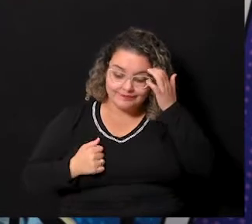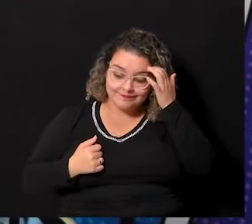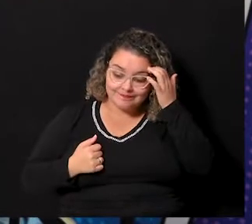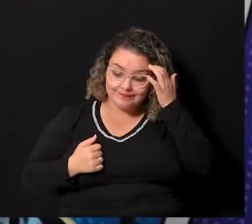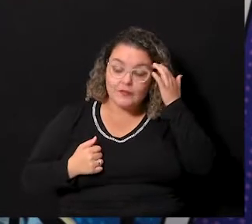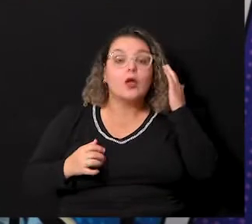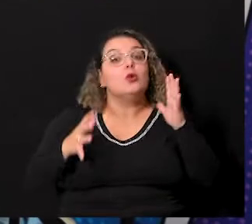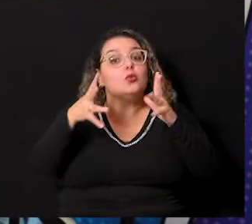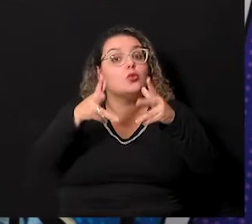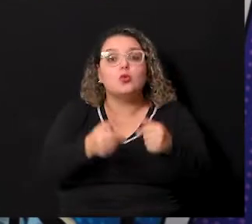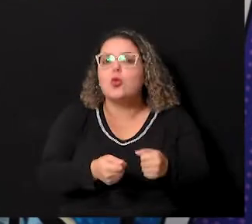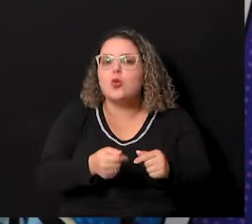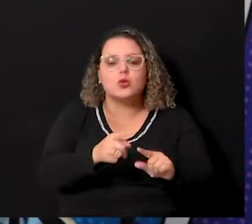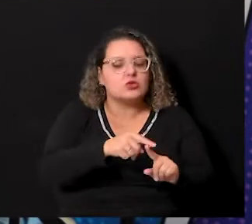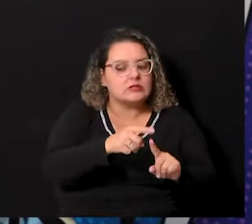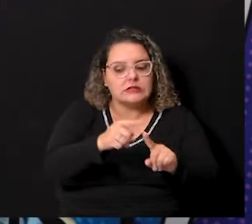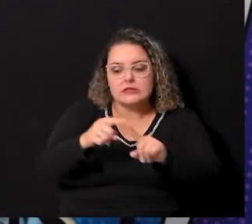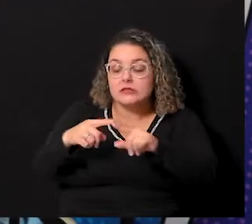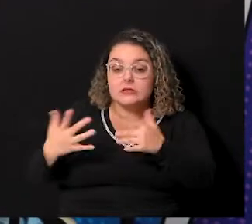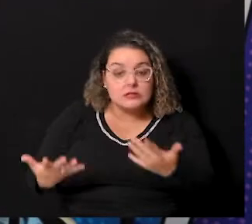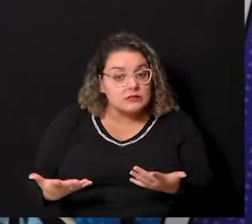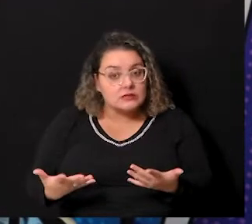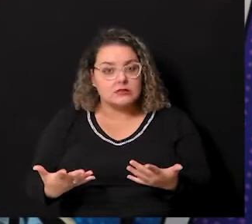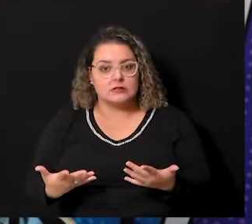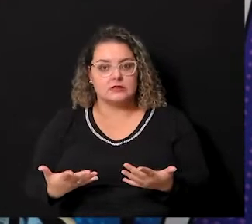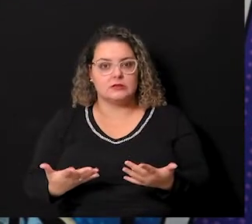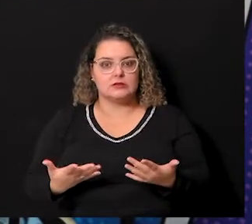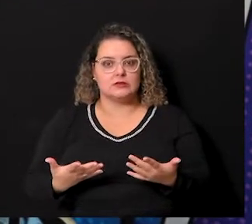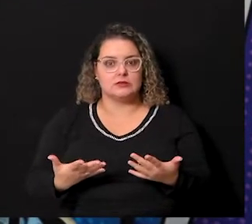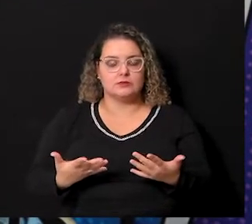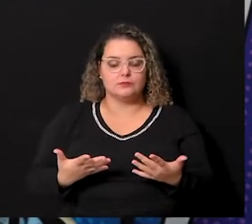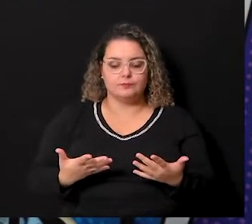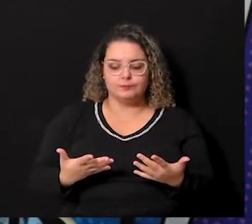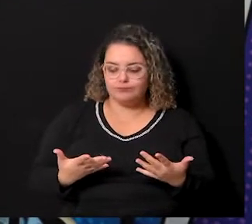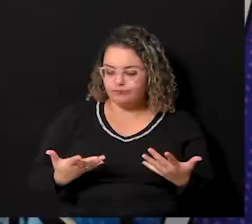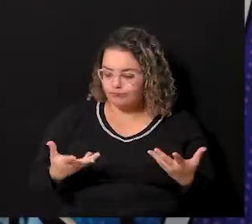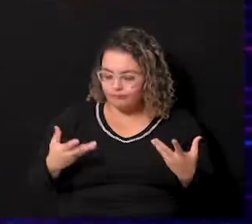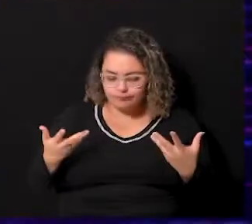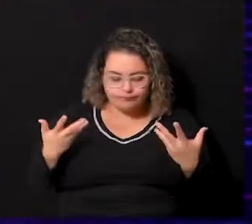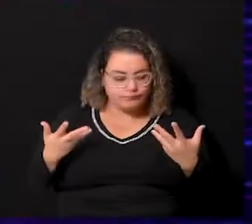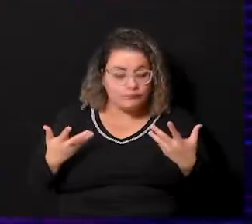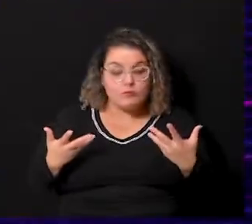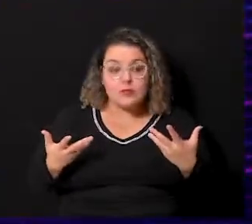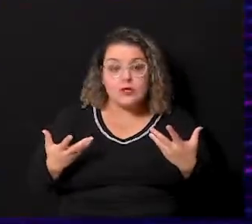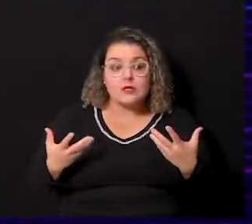assim, todos esses fatores, todas essas